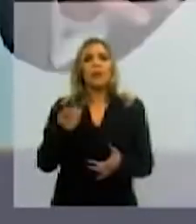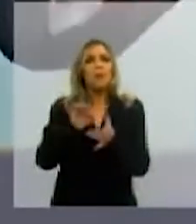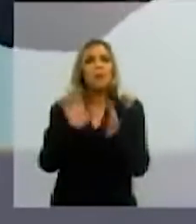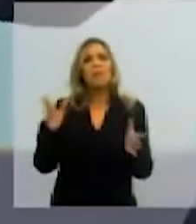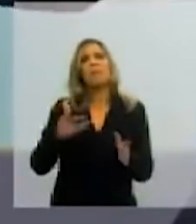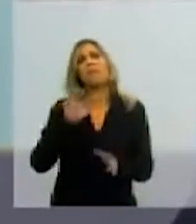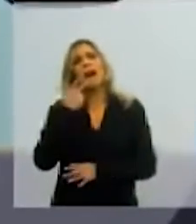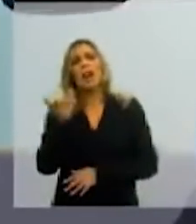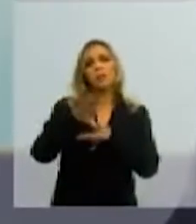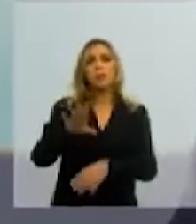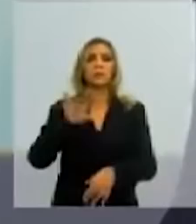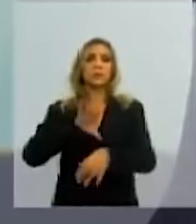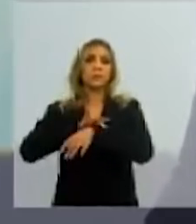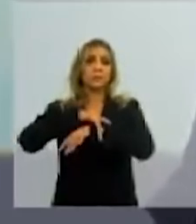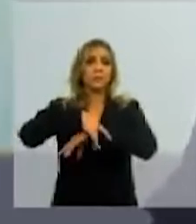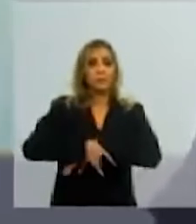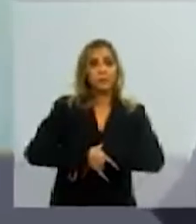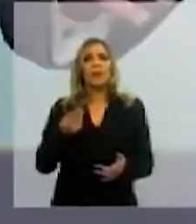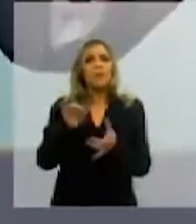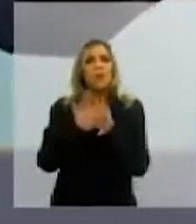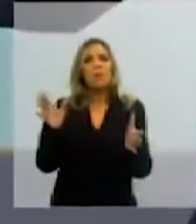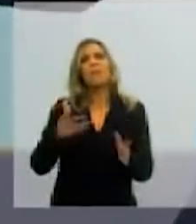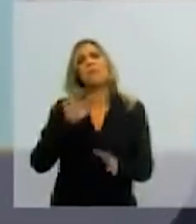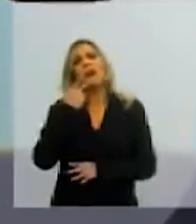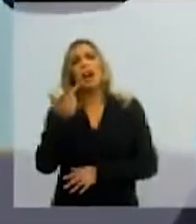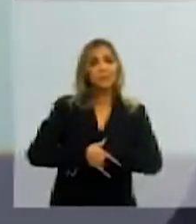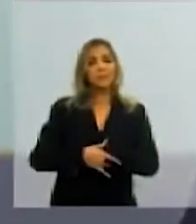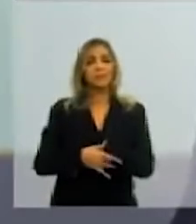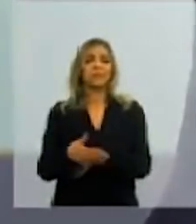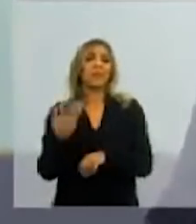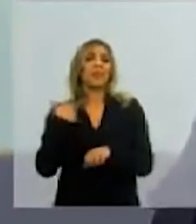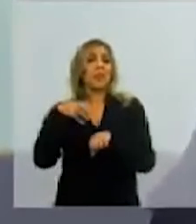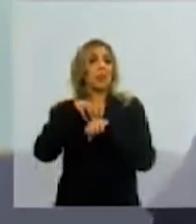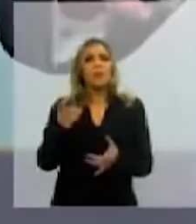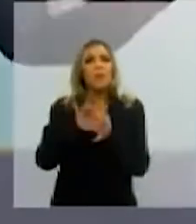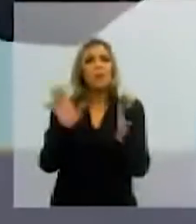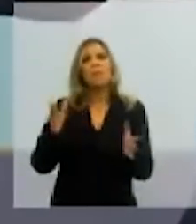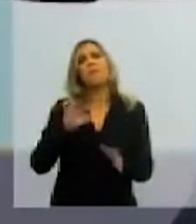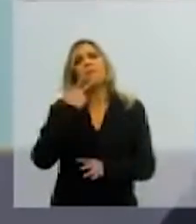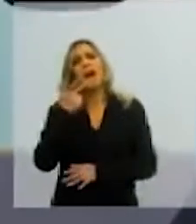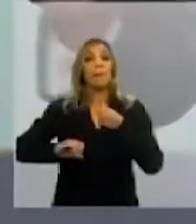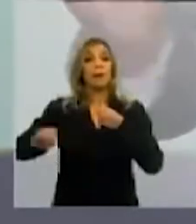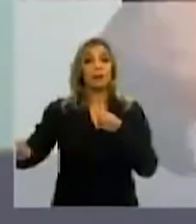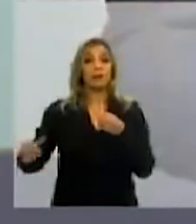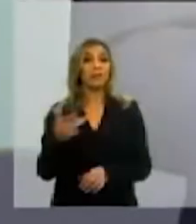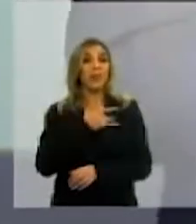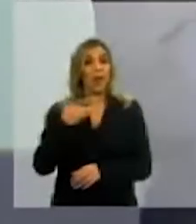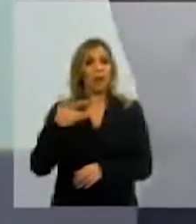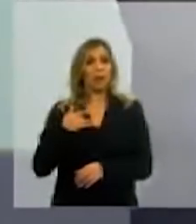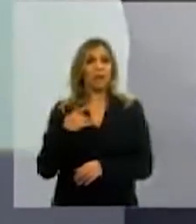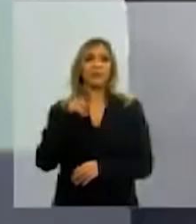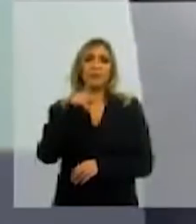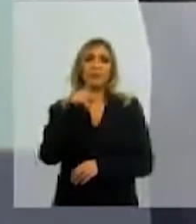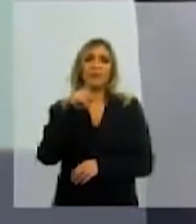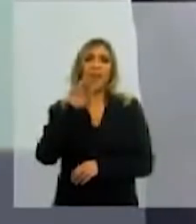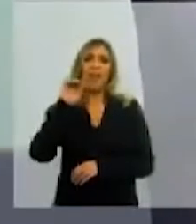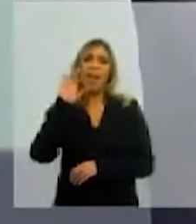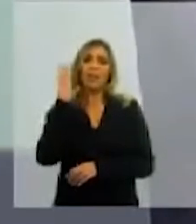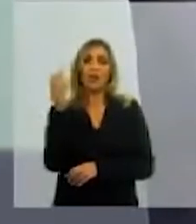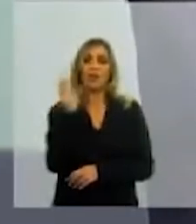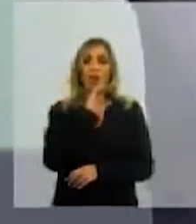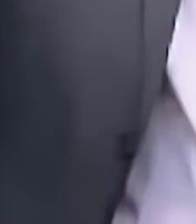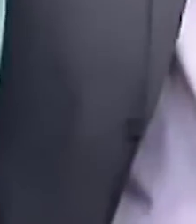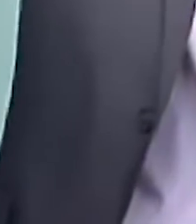segurança, de educação, de transporte, de educação, de economia, de educação. Eu vou responder, tá? Eu vou entrar